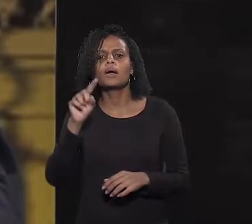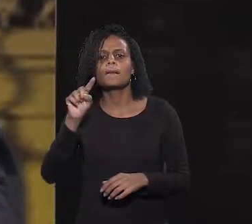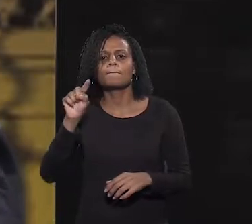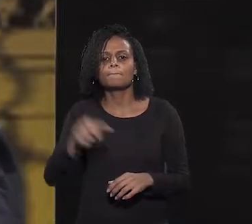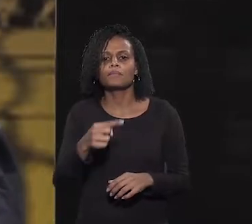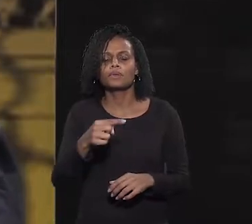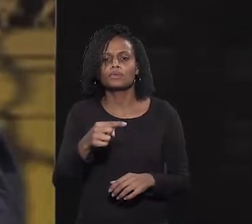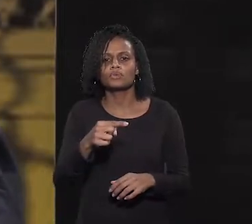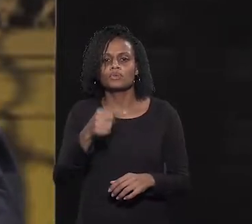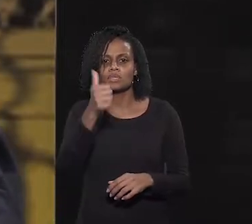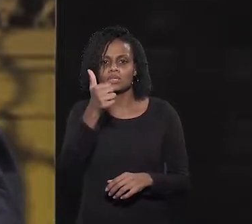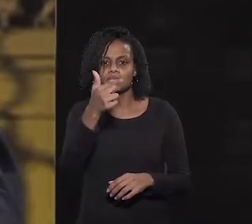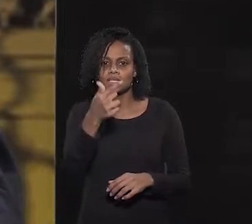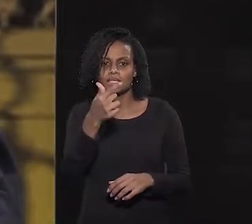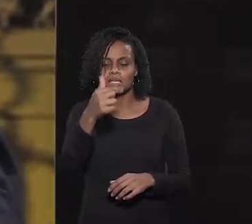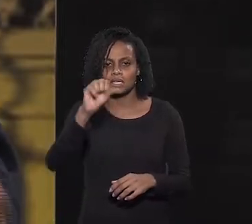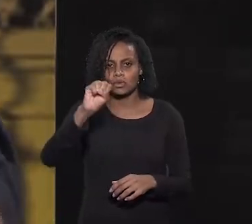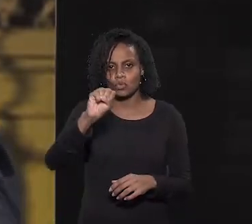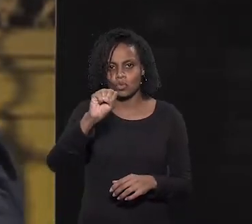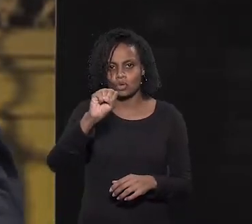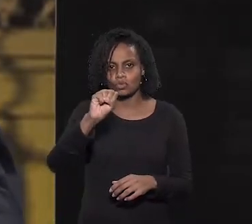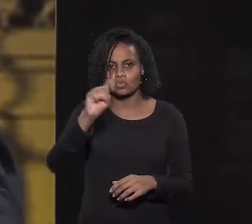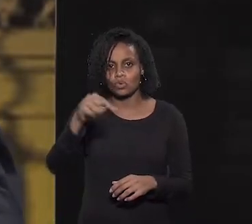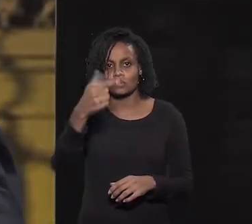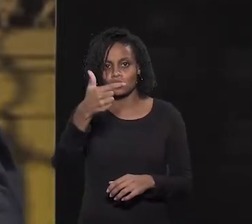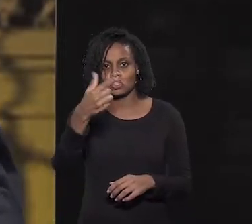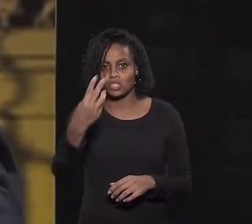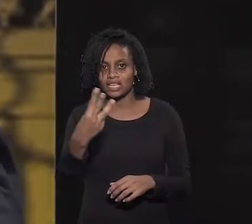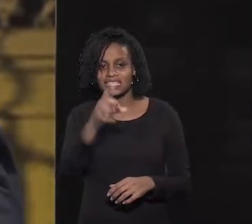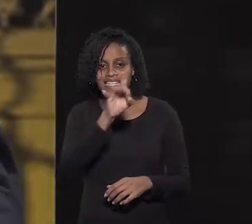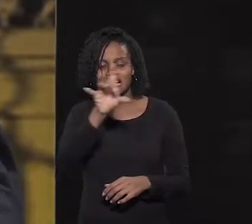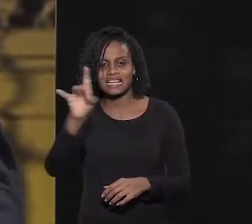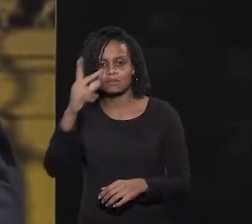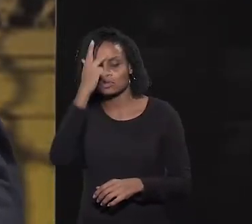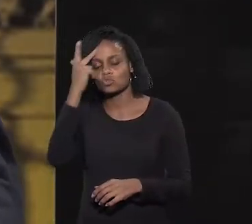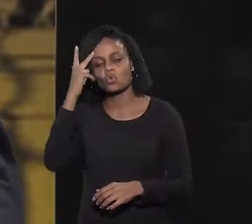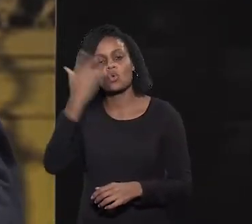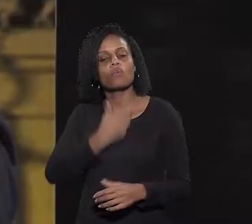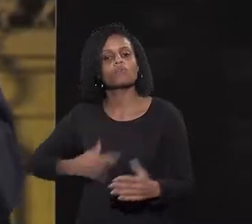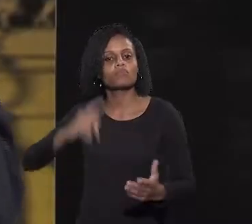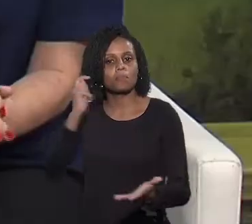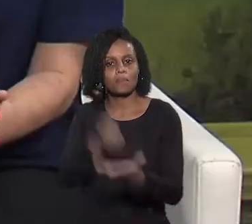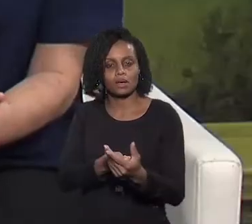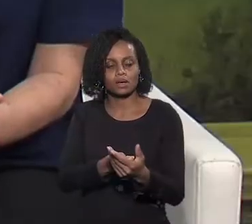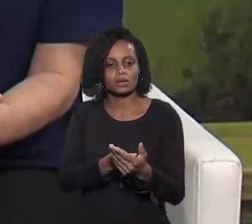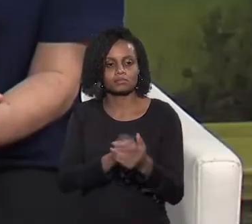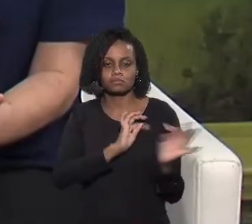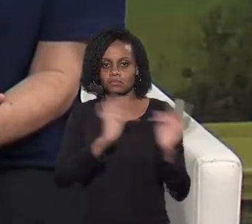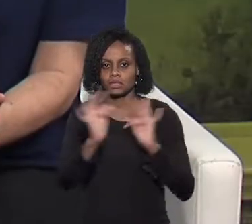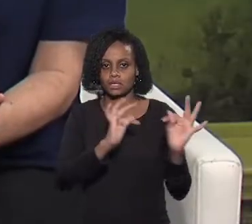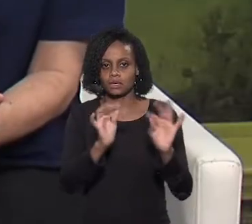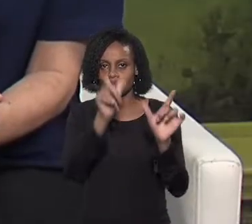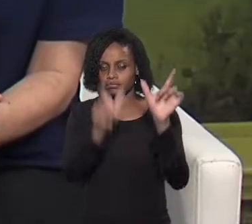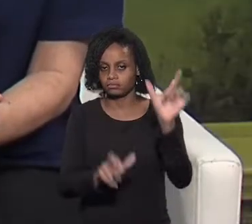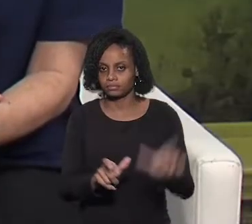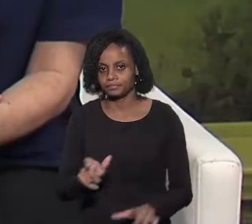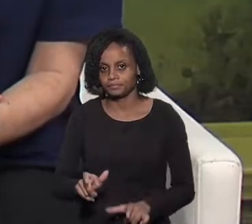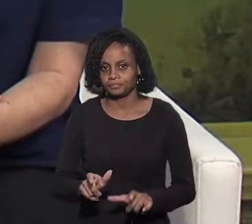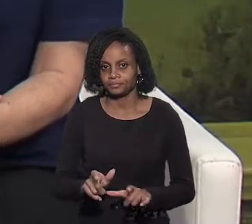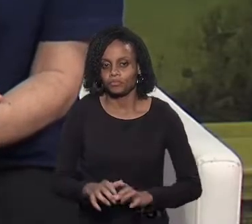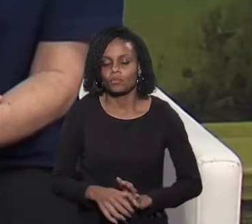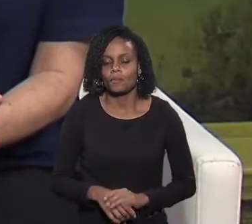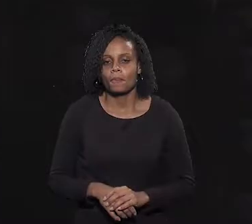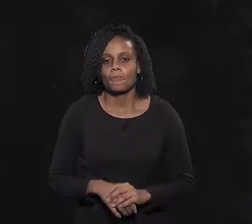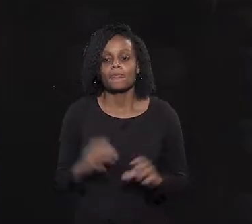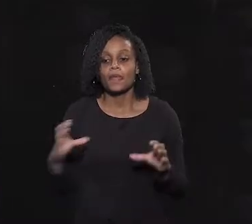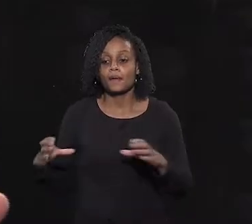de R$ 1.178,23 centavos por acolhido. Por mês? Mês. E aí, a